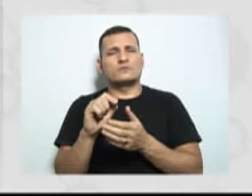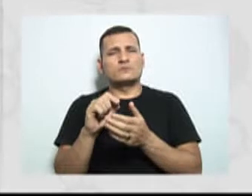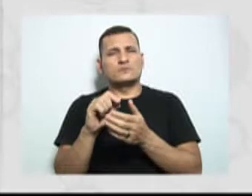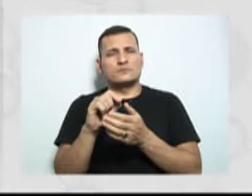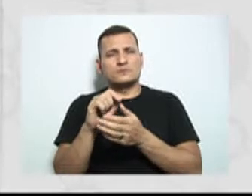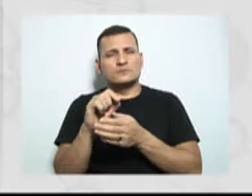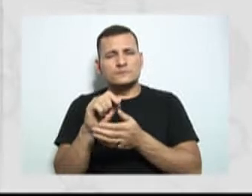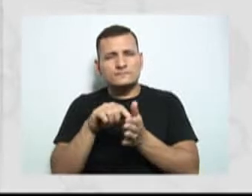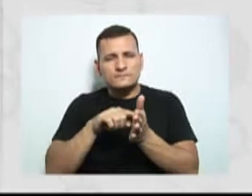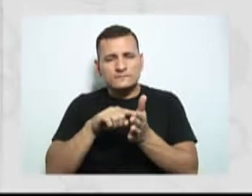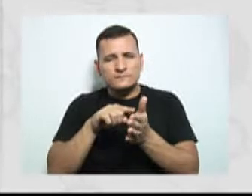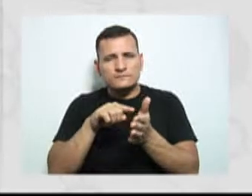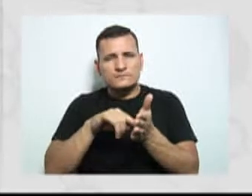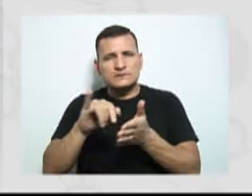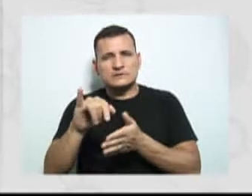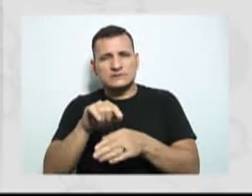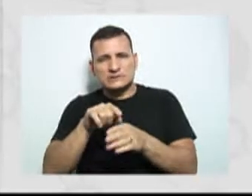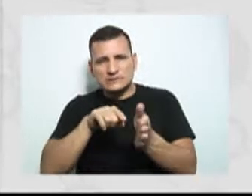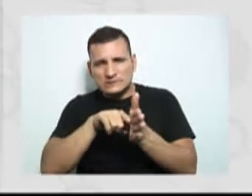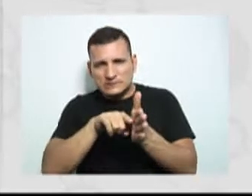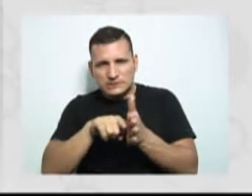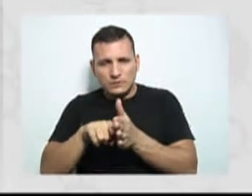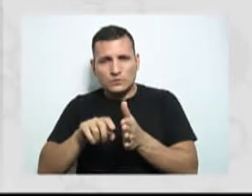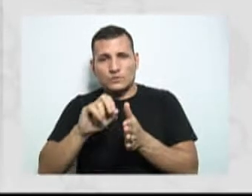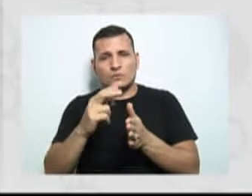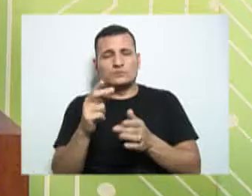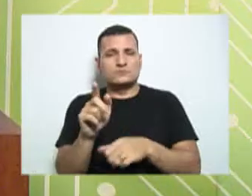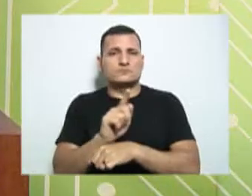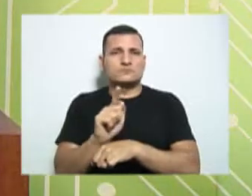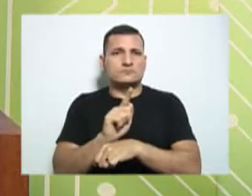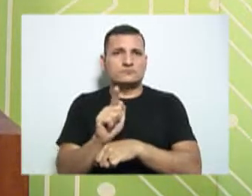gerenciais. Aqui comigo, alunos.